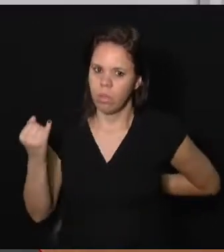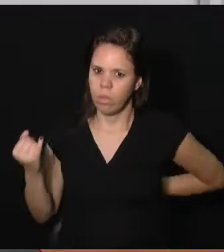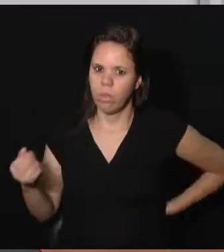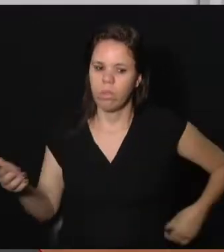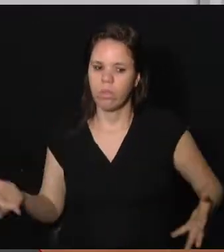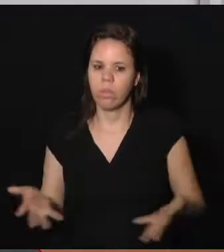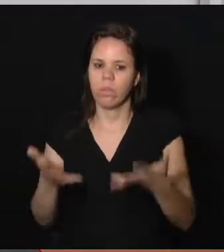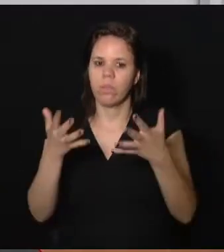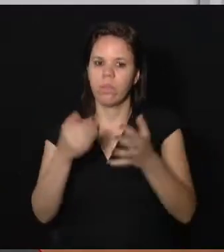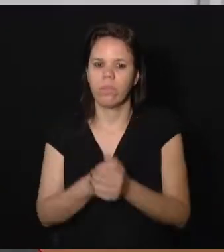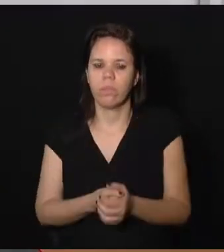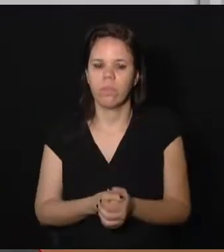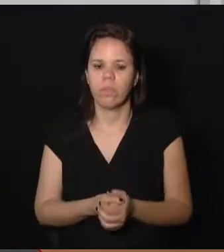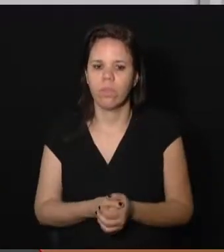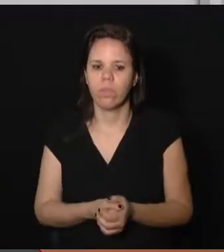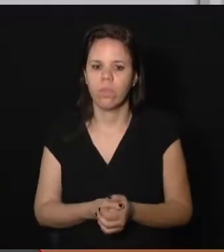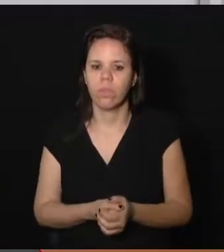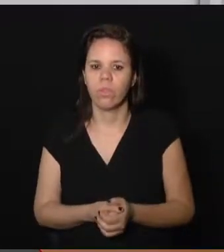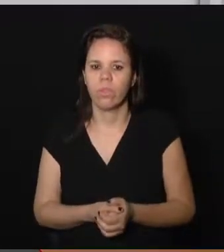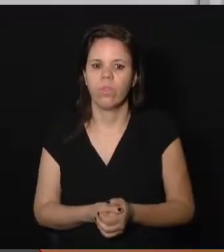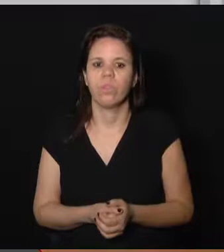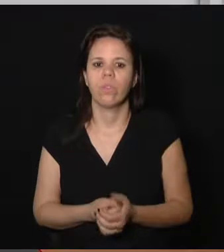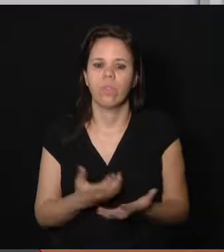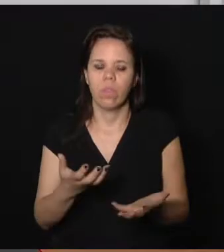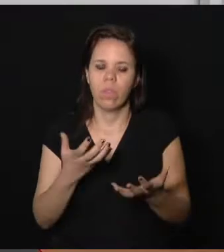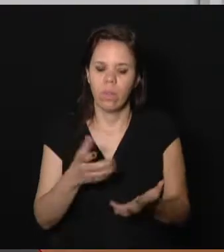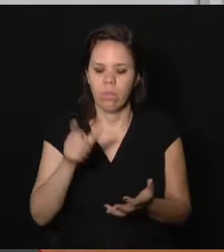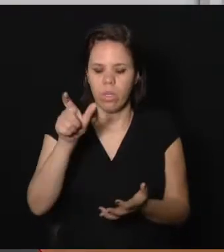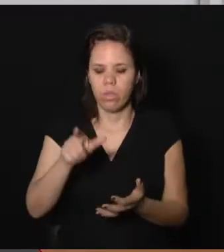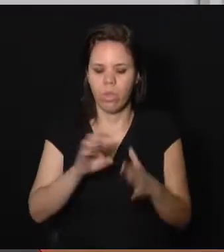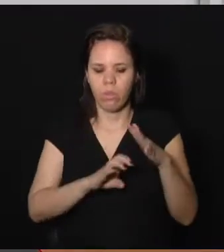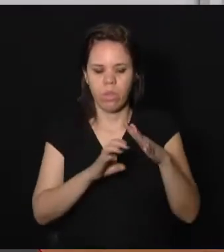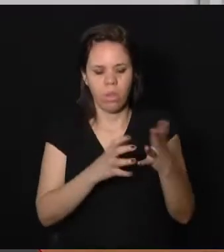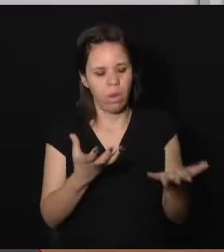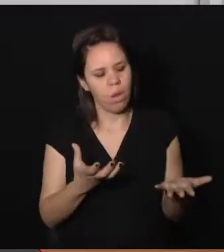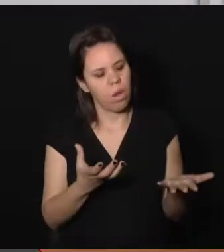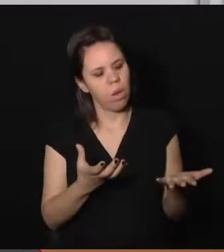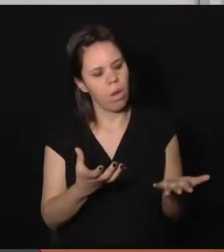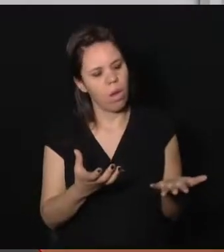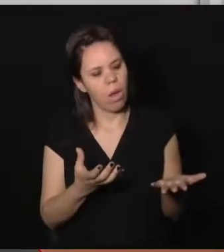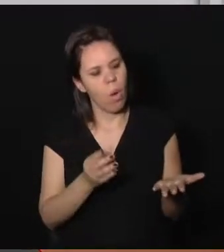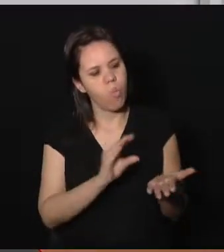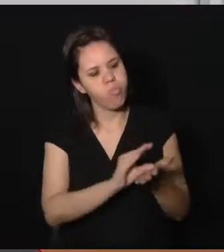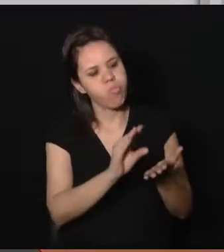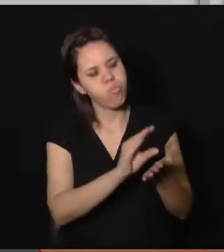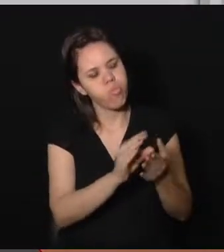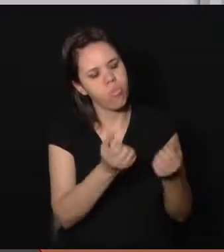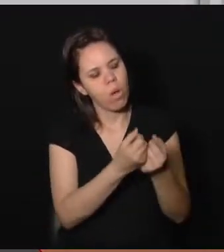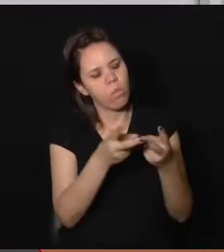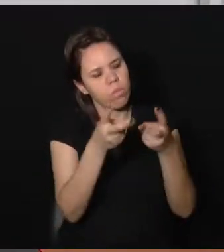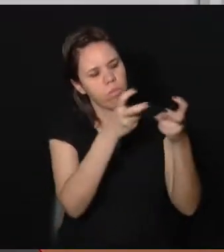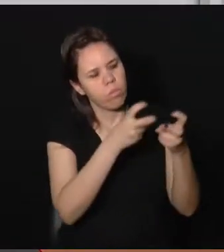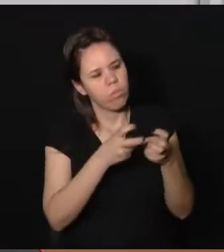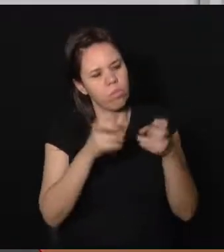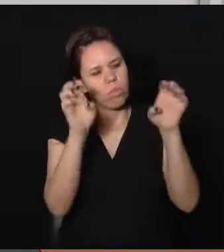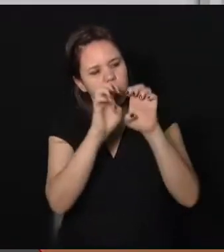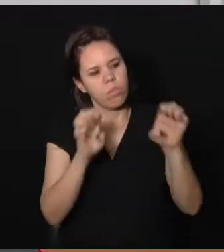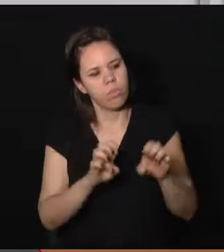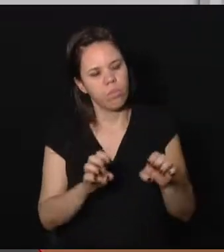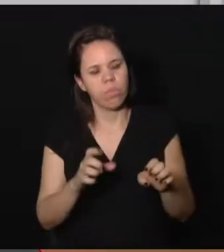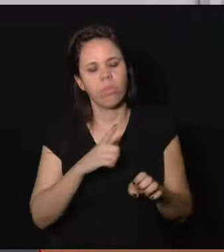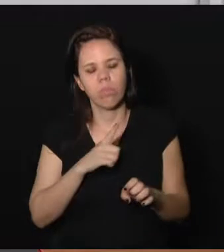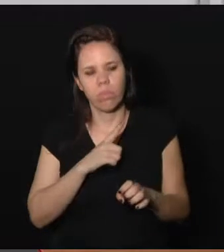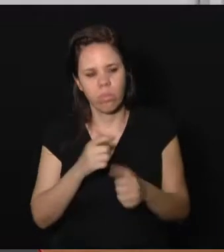empresas, o investidor, quando ele opta por uma região, ele vê toda a questão de infraestrutura, mas é importante haver